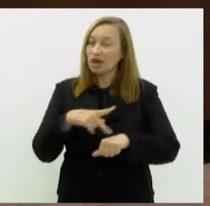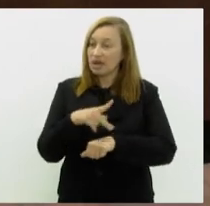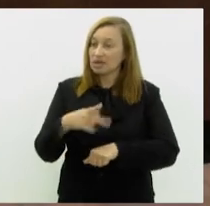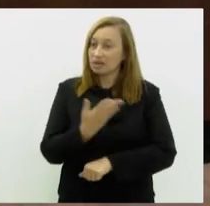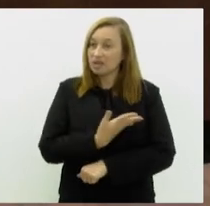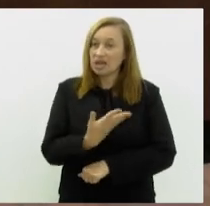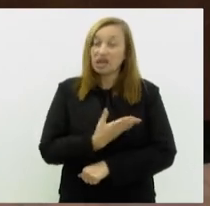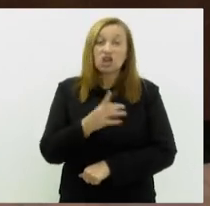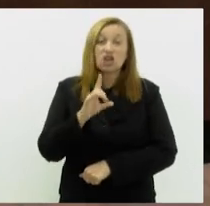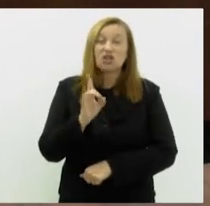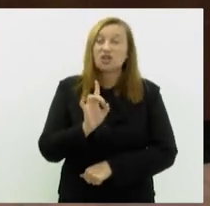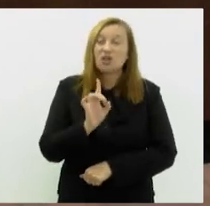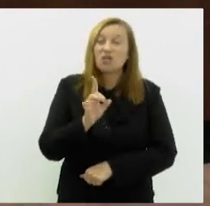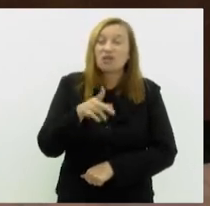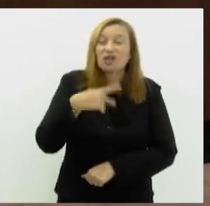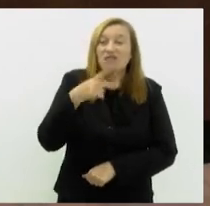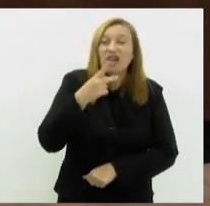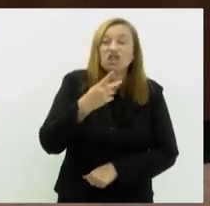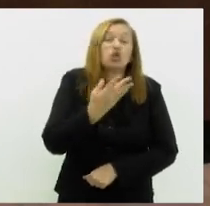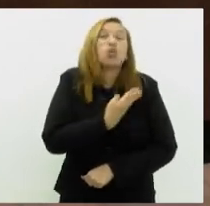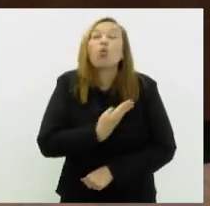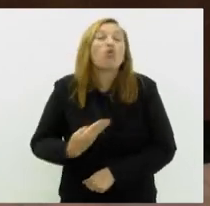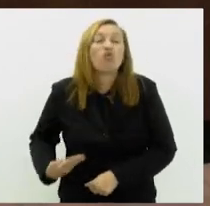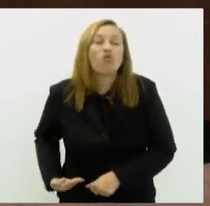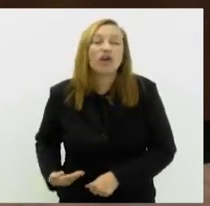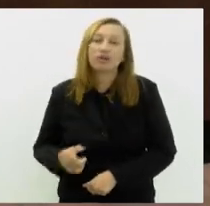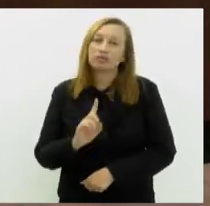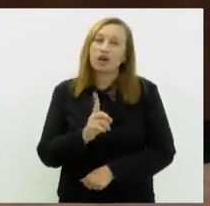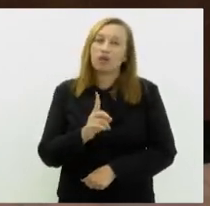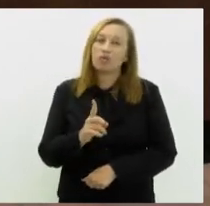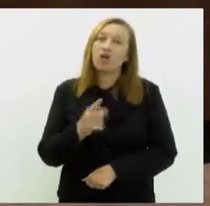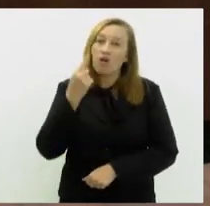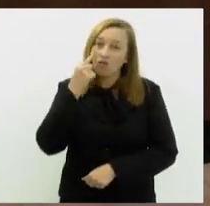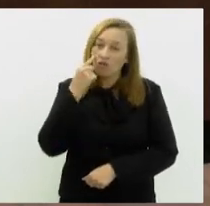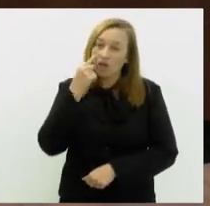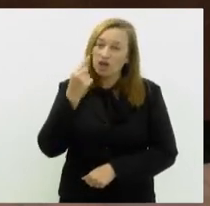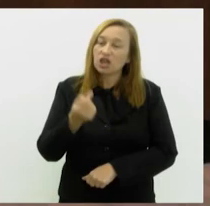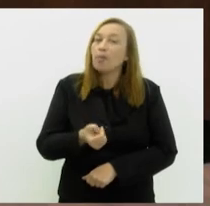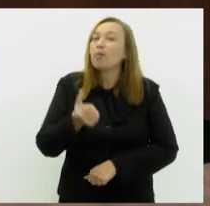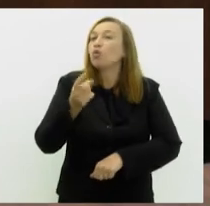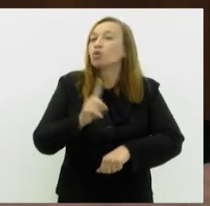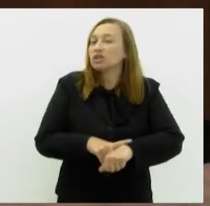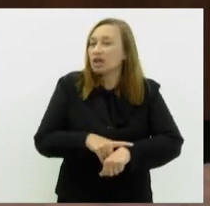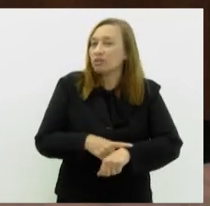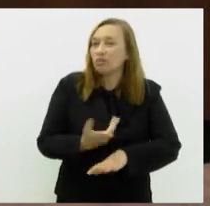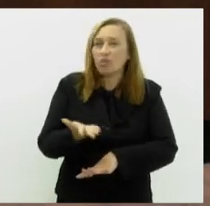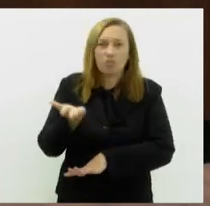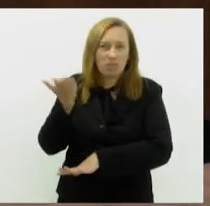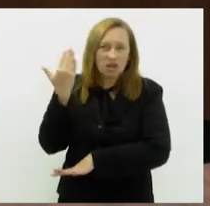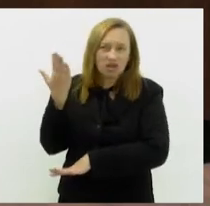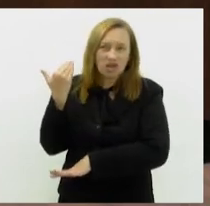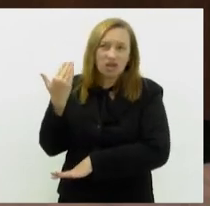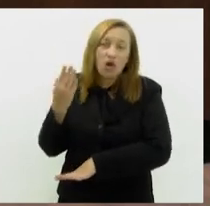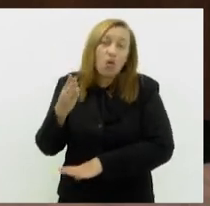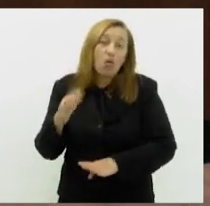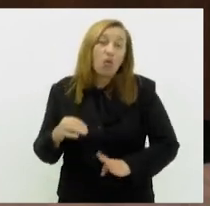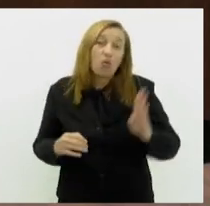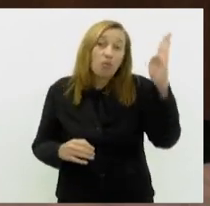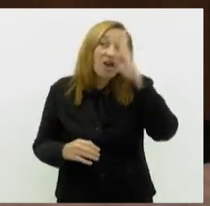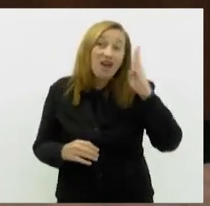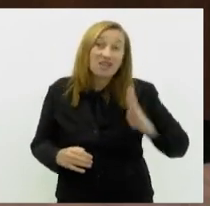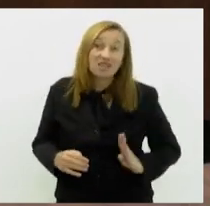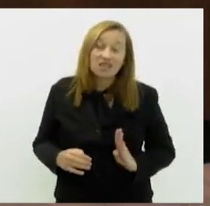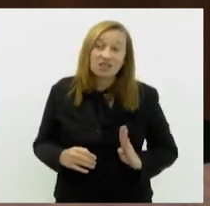de um, quem é o governo de outro. Porque, veja, há pouco tempo atrás, o Brasil